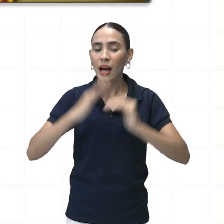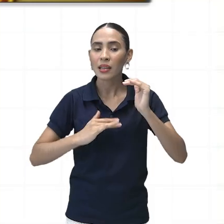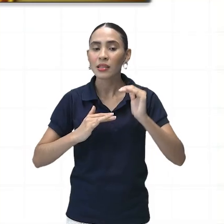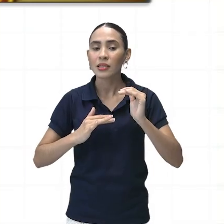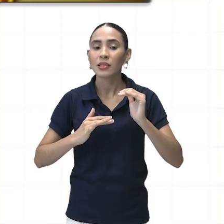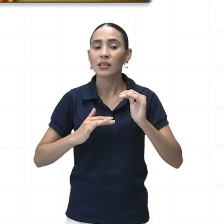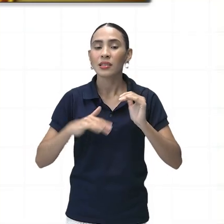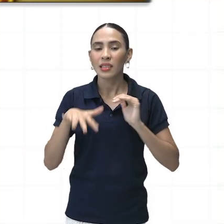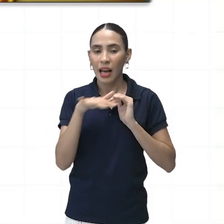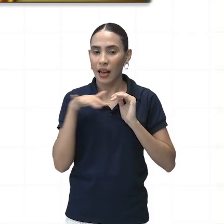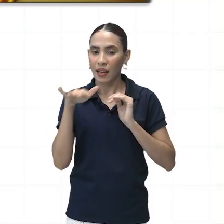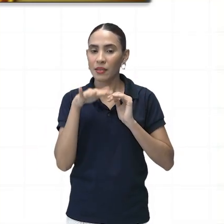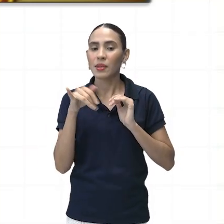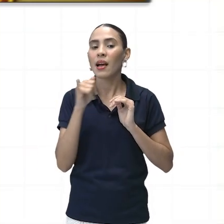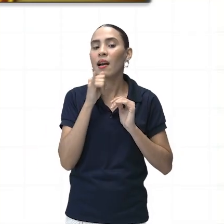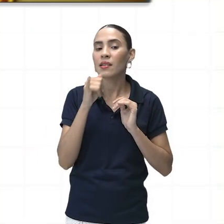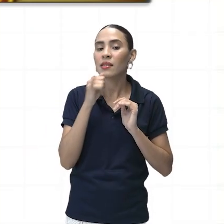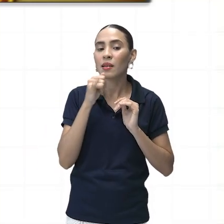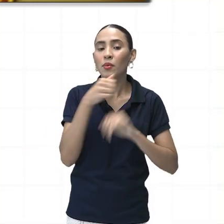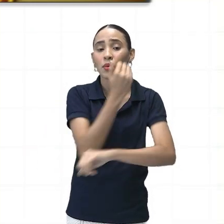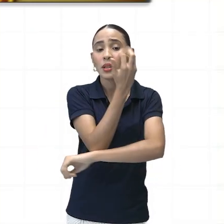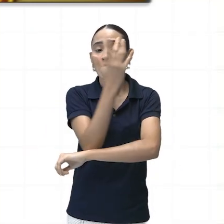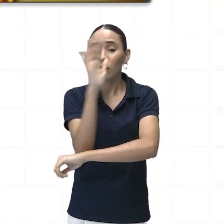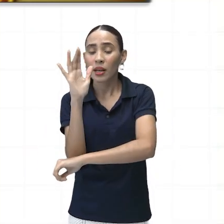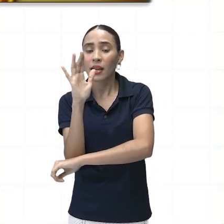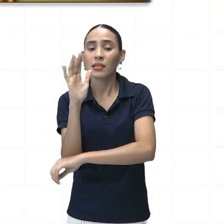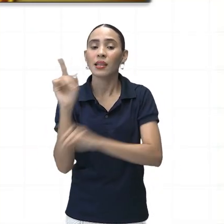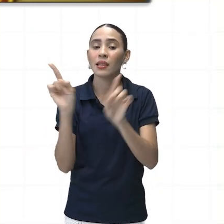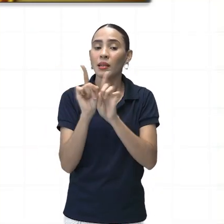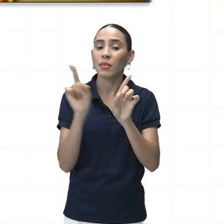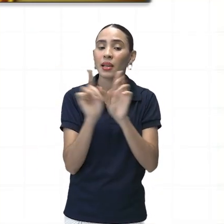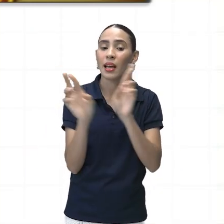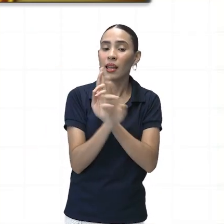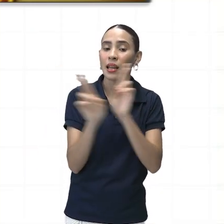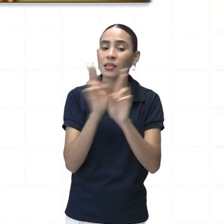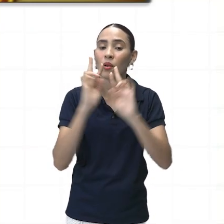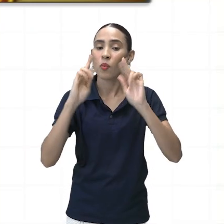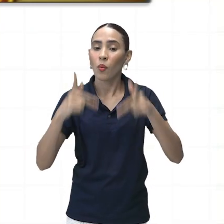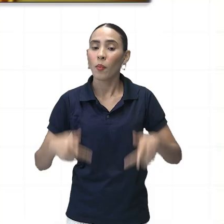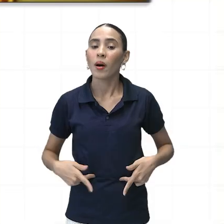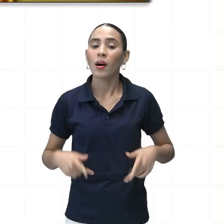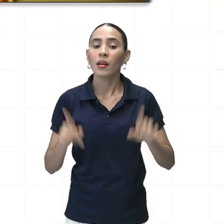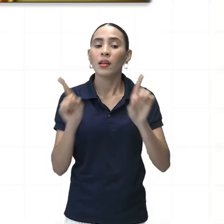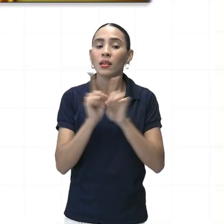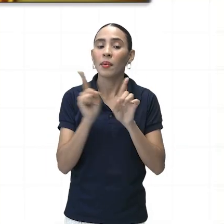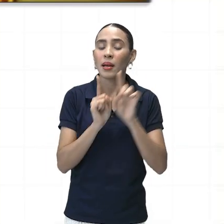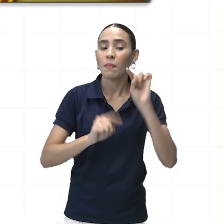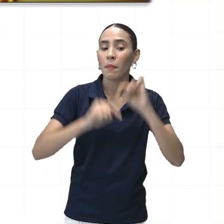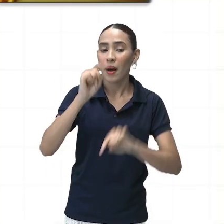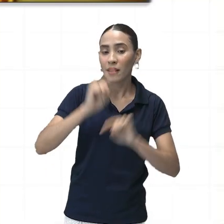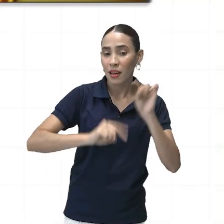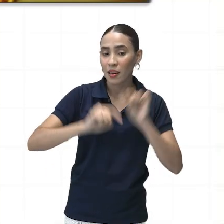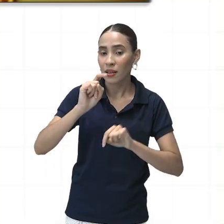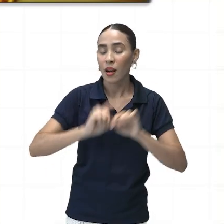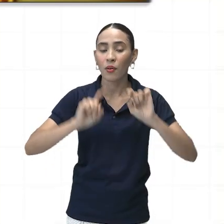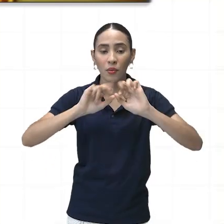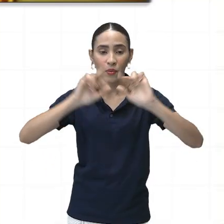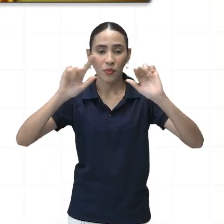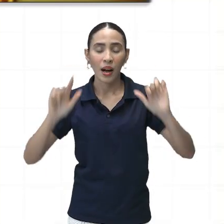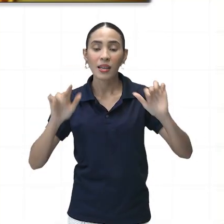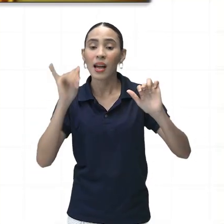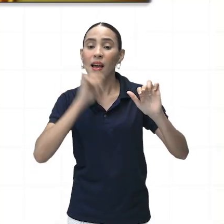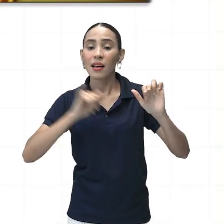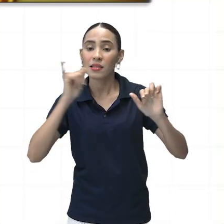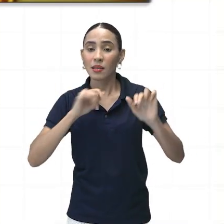especialista em determinadas áreas, né, como elementos da natureza, relações humanas, objetos. Olha, por